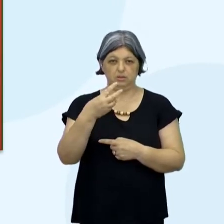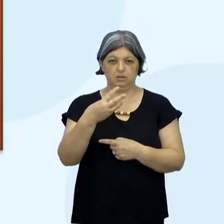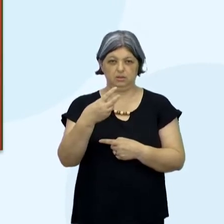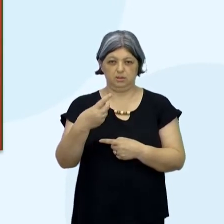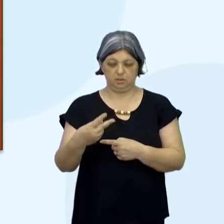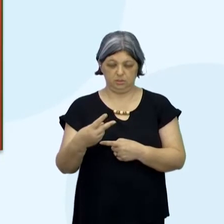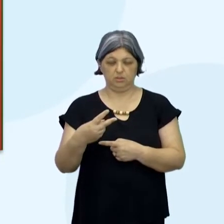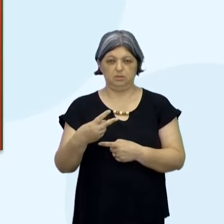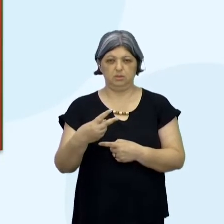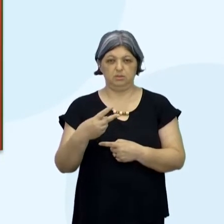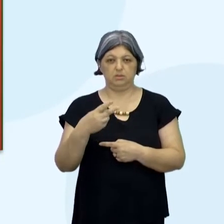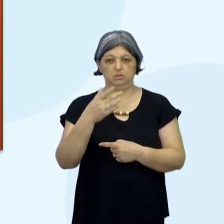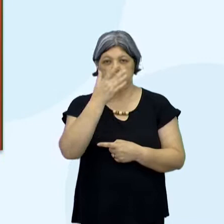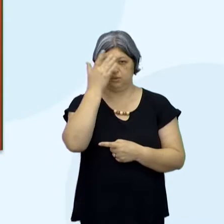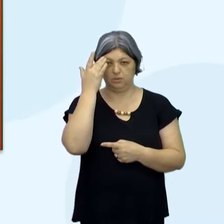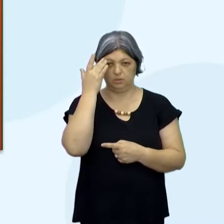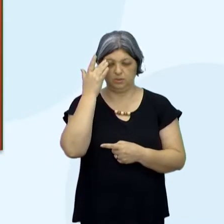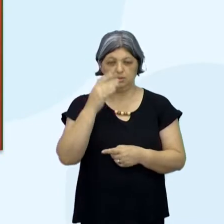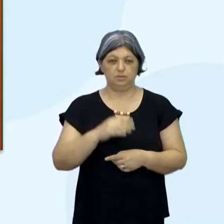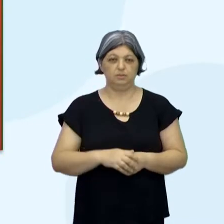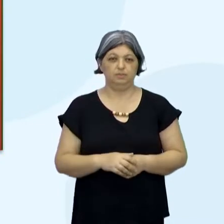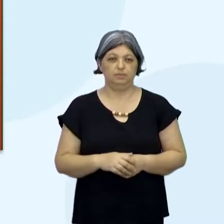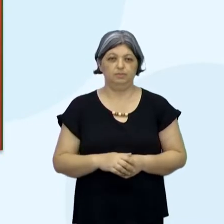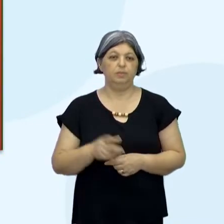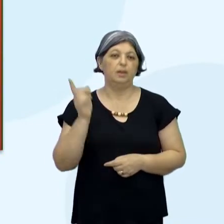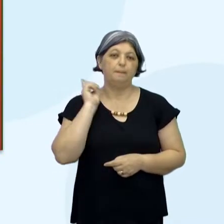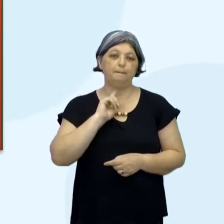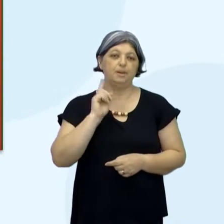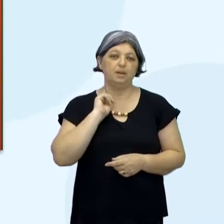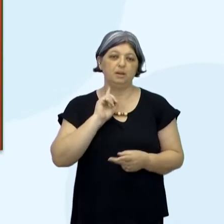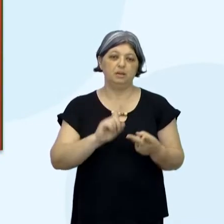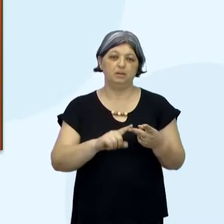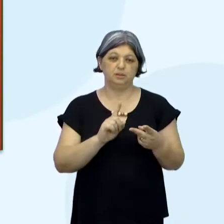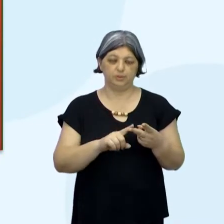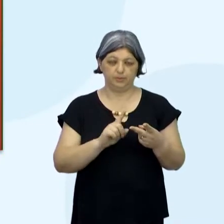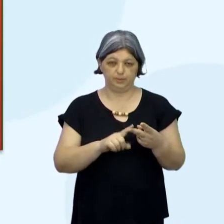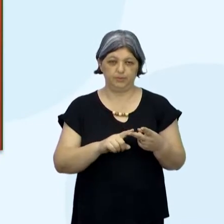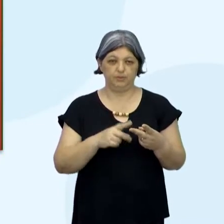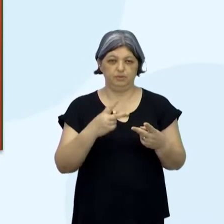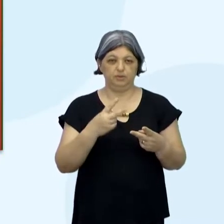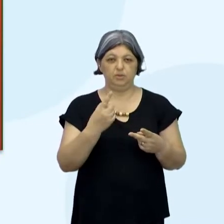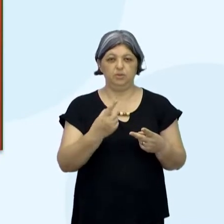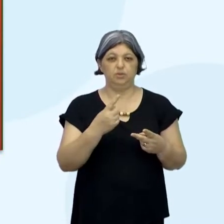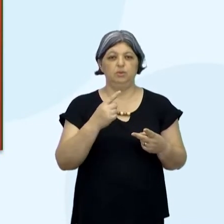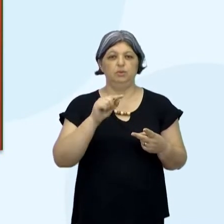46.649.132 habitantes. Minas Gerais é o segundo e tem